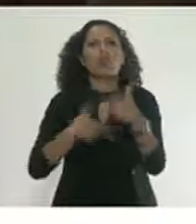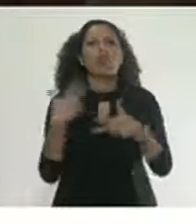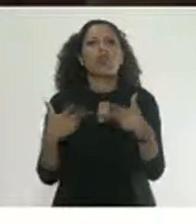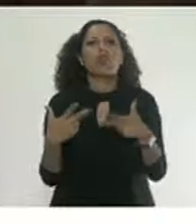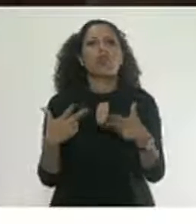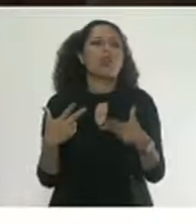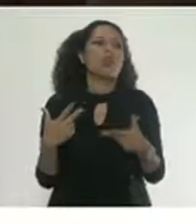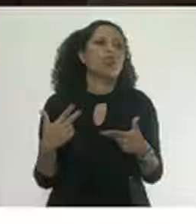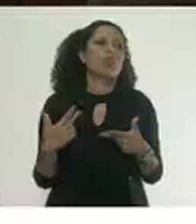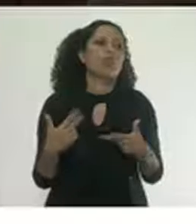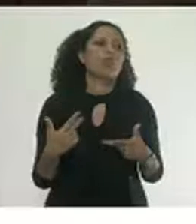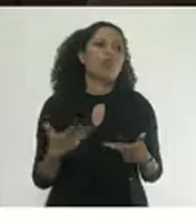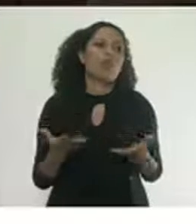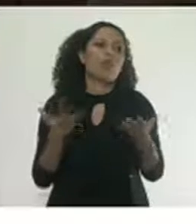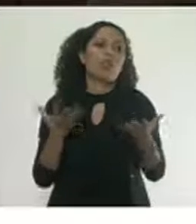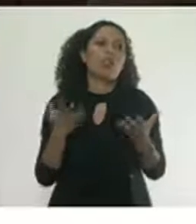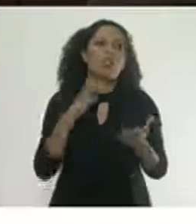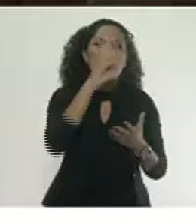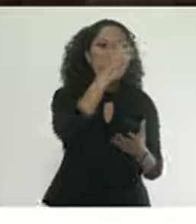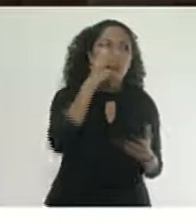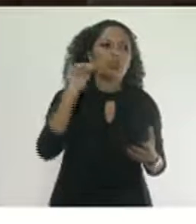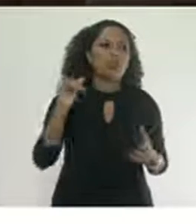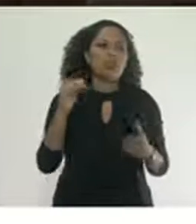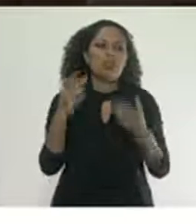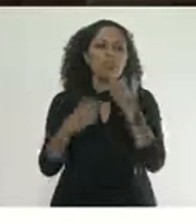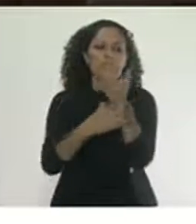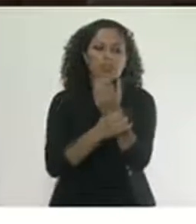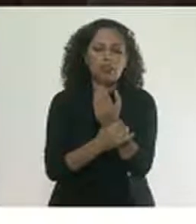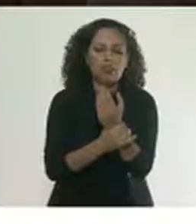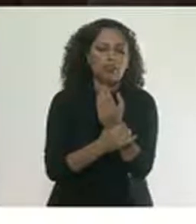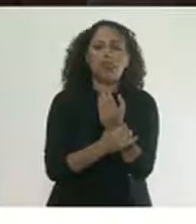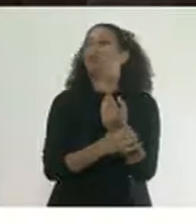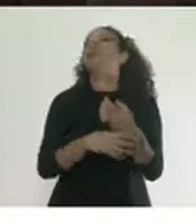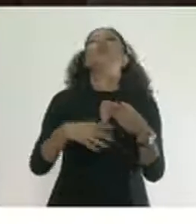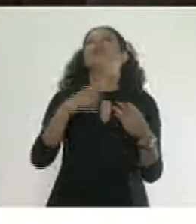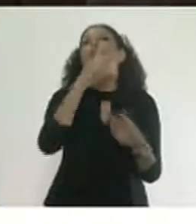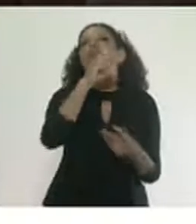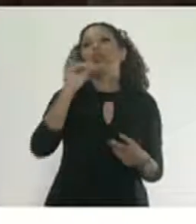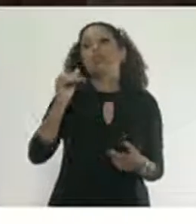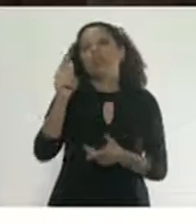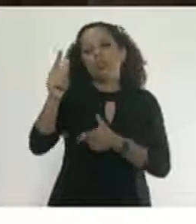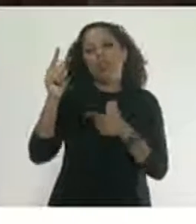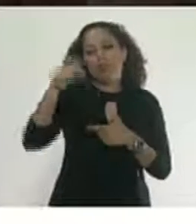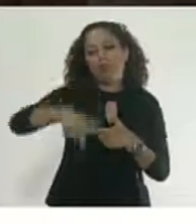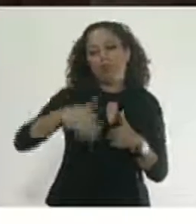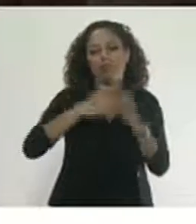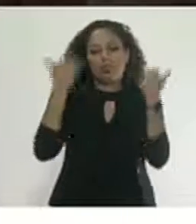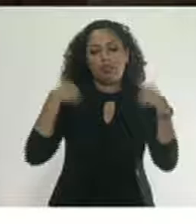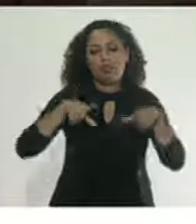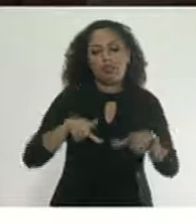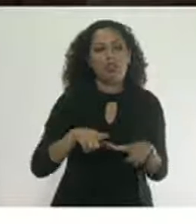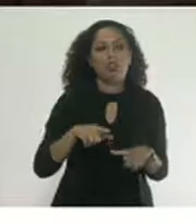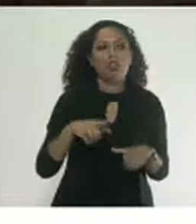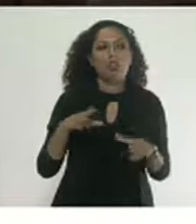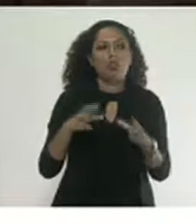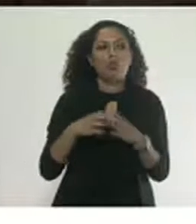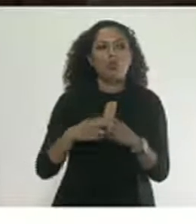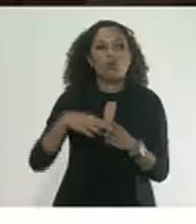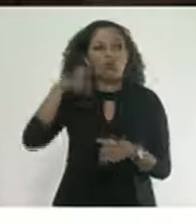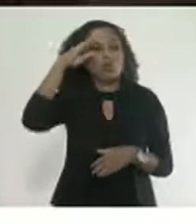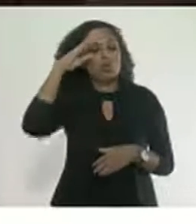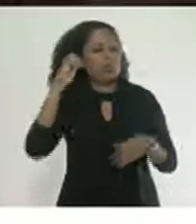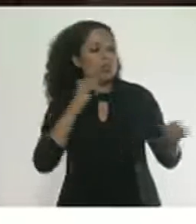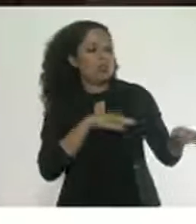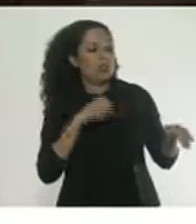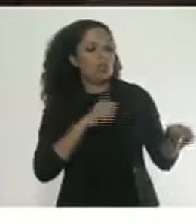e sugestões da CPI das armas realizadas aqui nessa casa, para que o Comando Militar do Leste